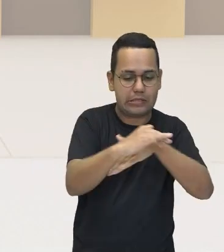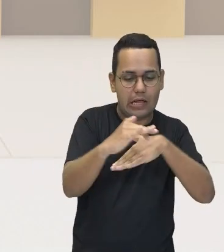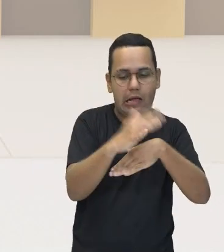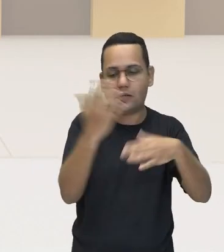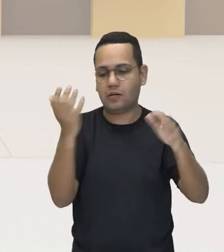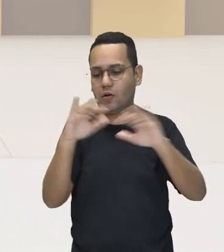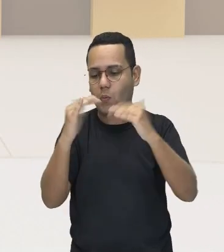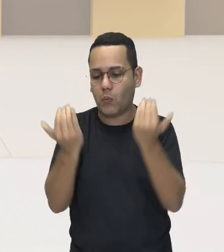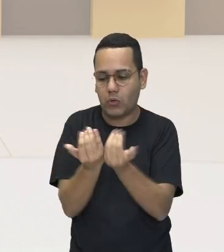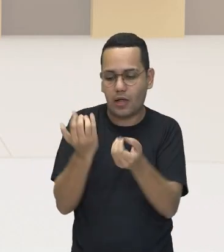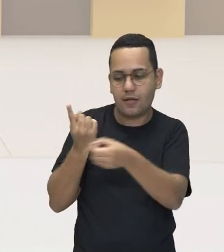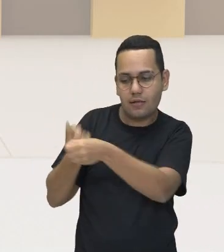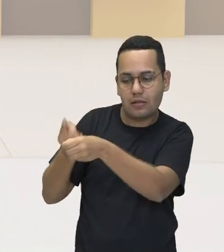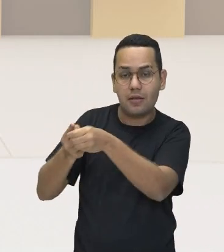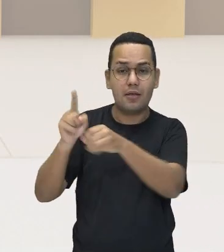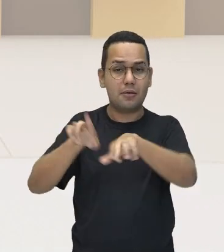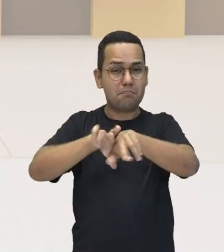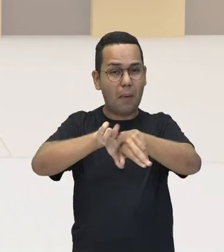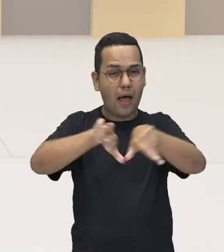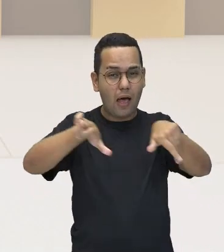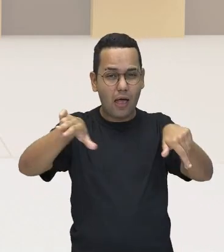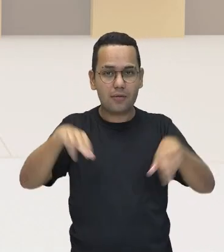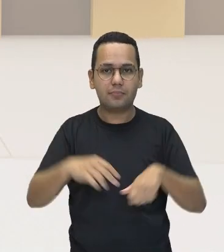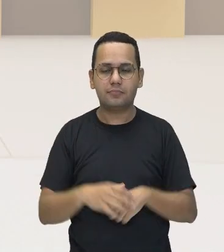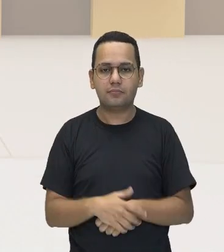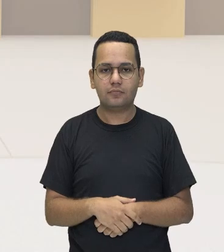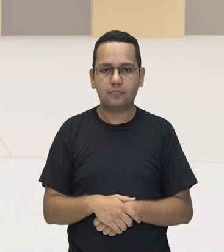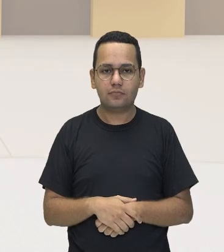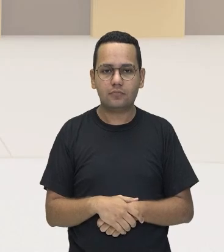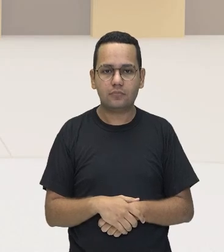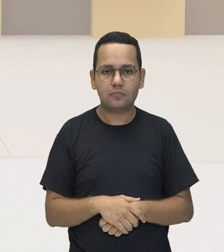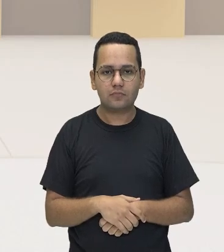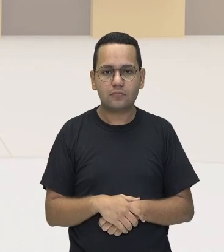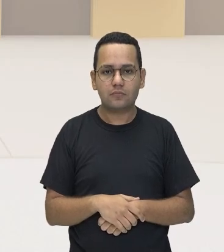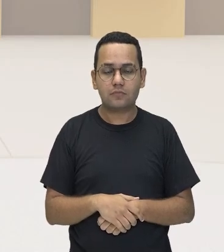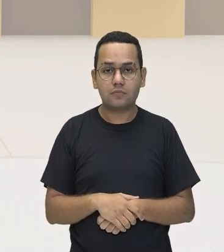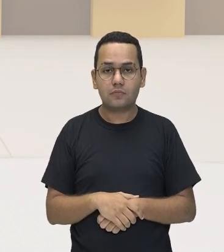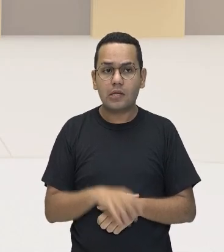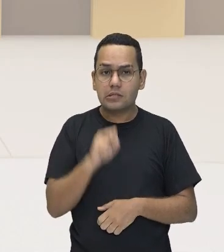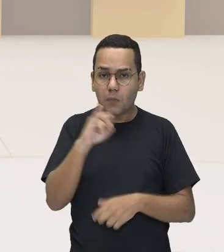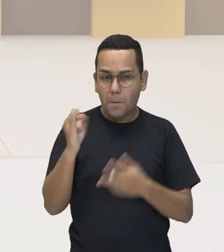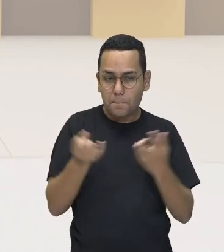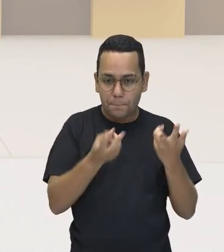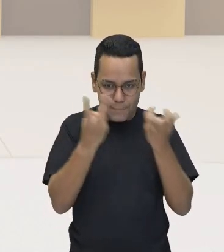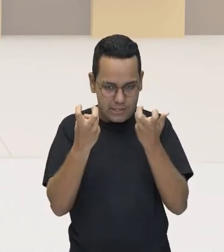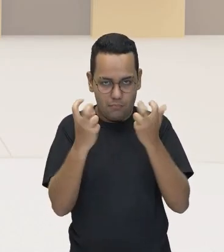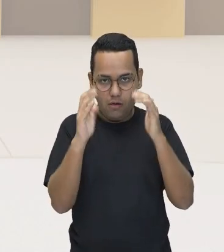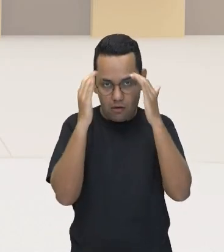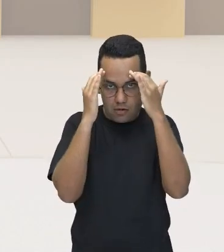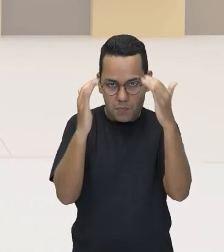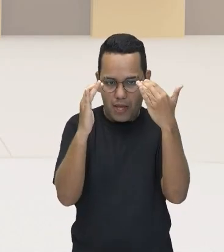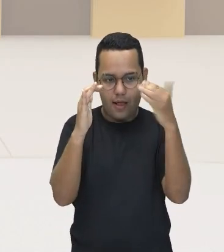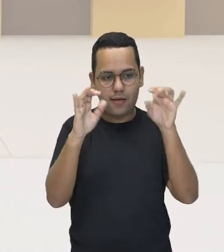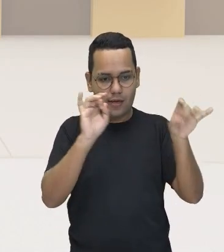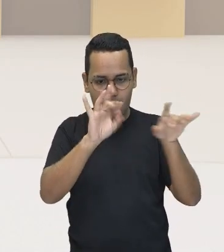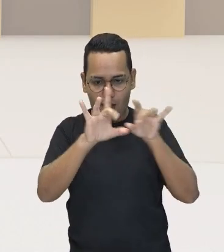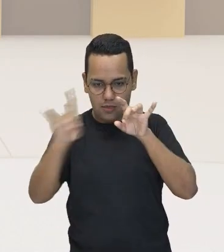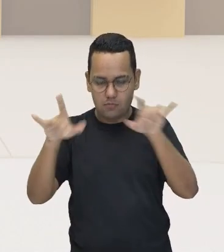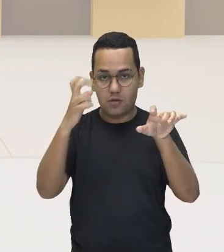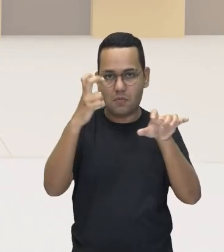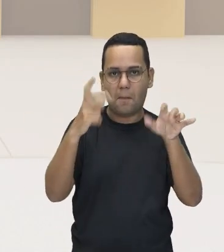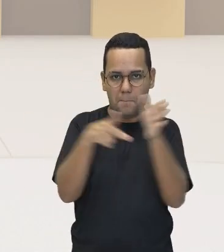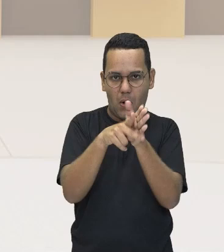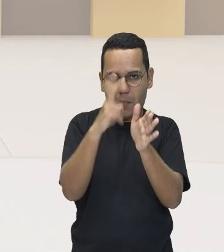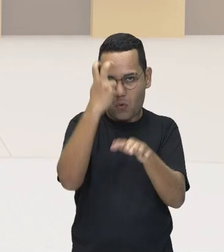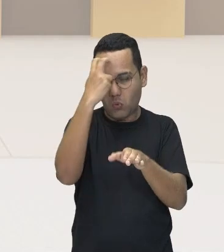comunidade, ok? E você reconhecer e respeitar a diversidade cultural dos povos indígenas